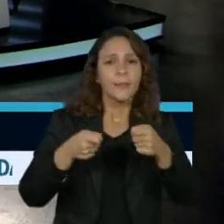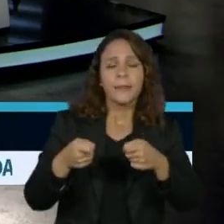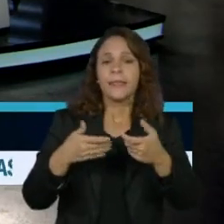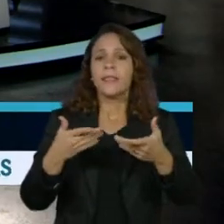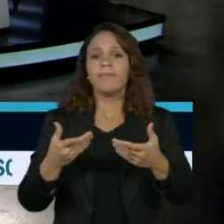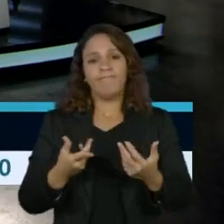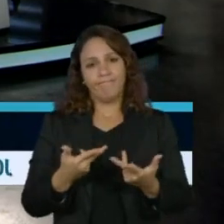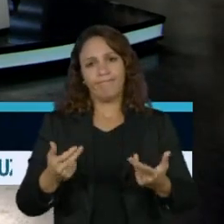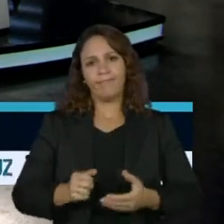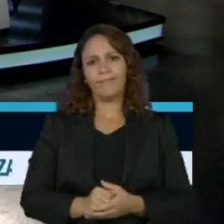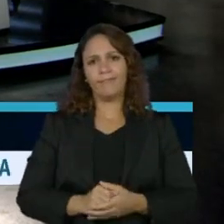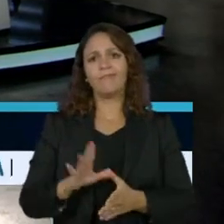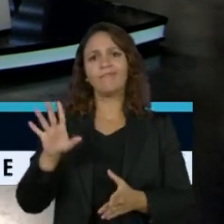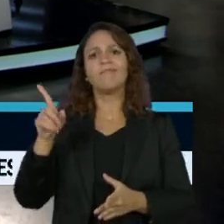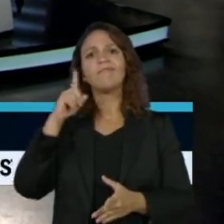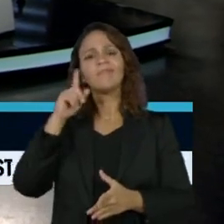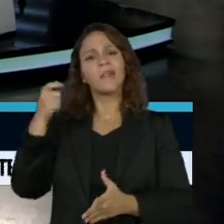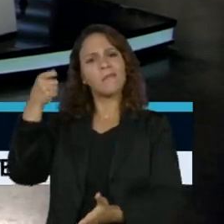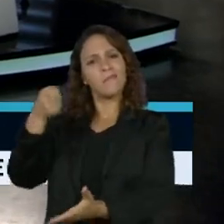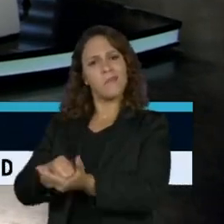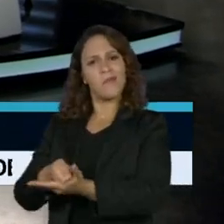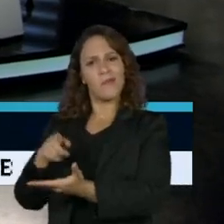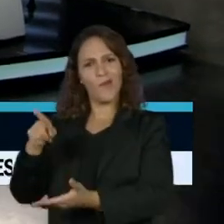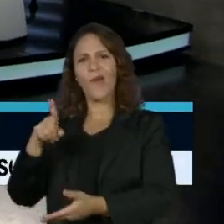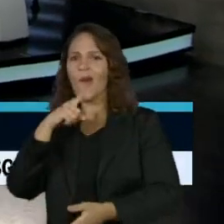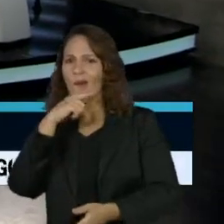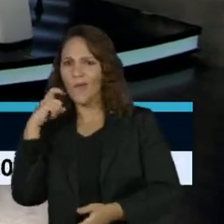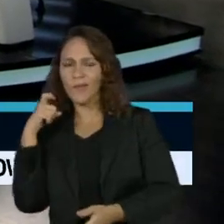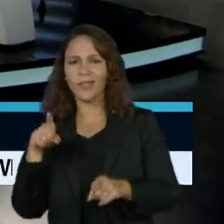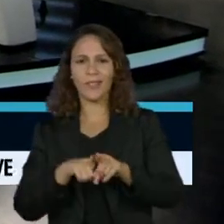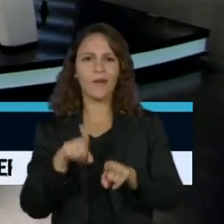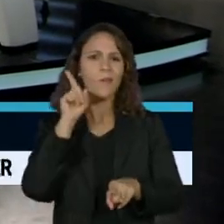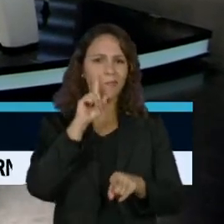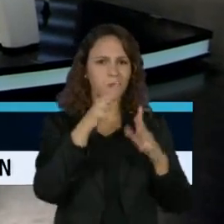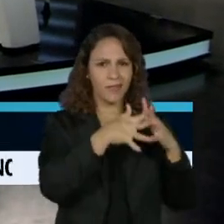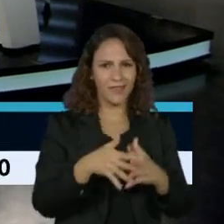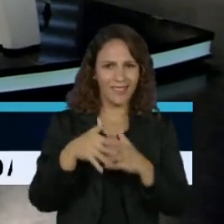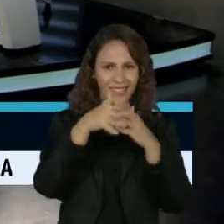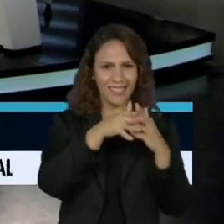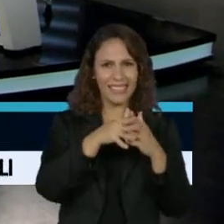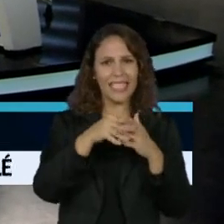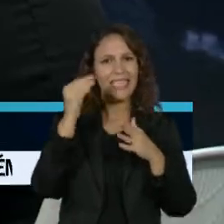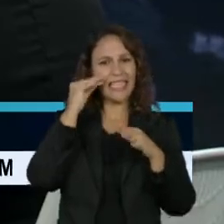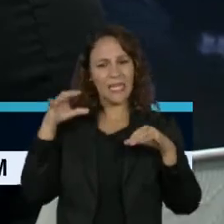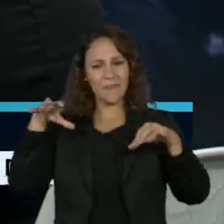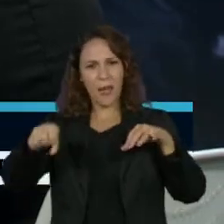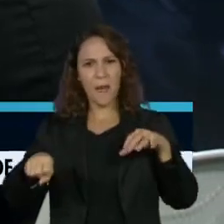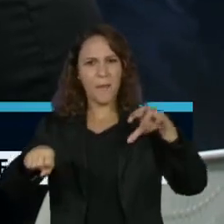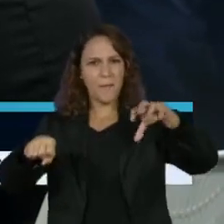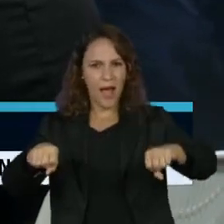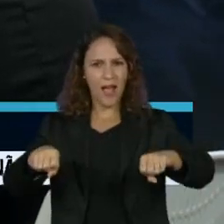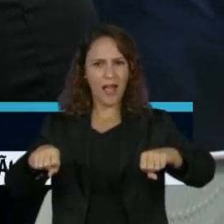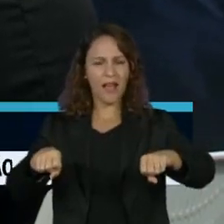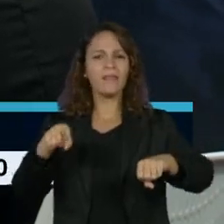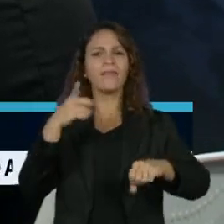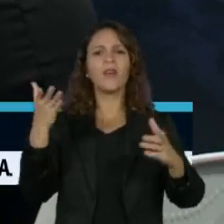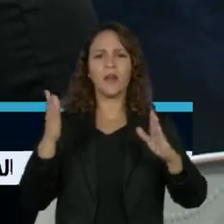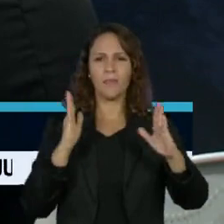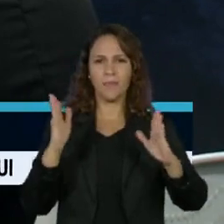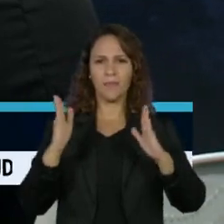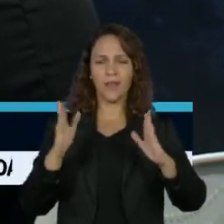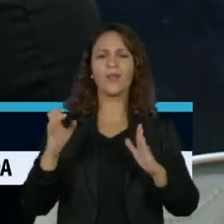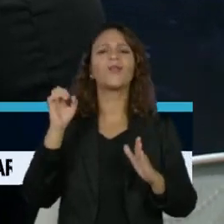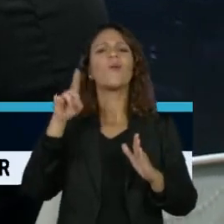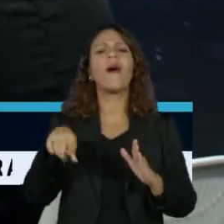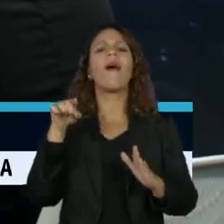sobre os dois imperialismo Russo e o americano Essa guerra vai marcar o início da era pós americana como escrever hoje o